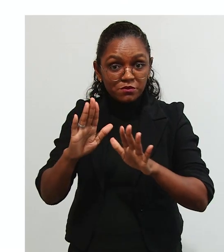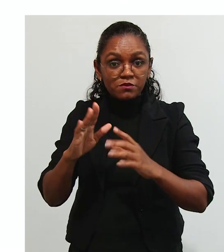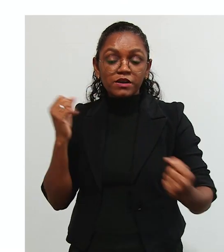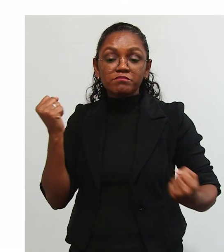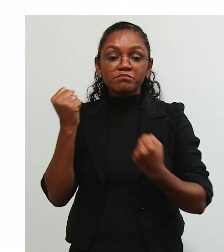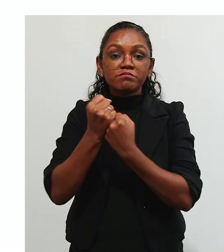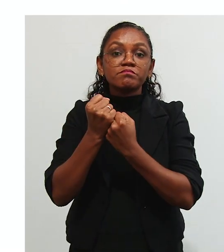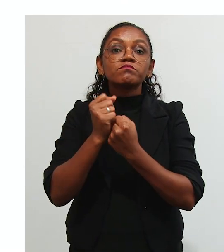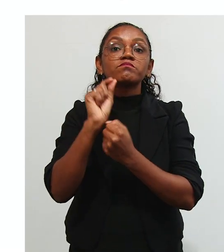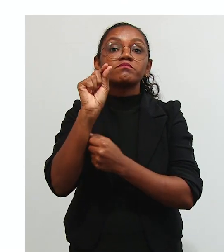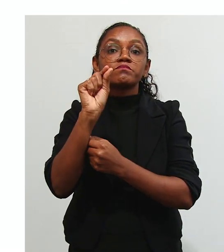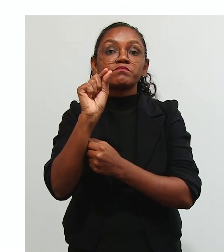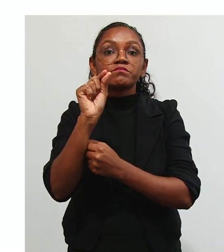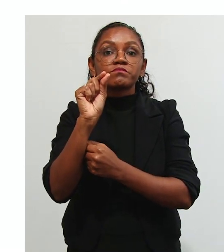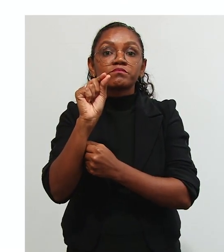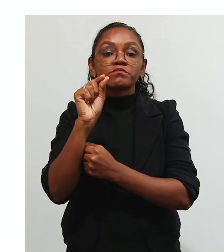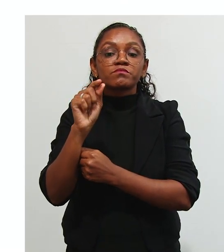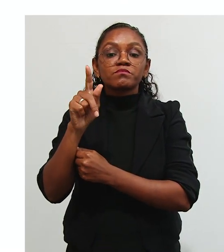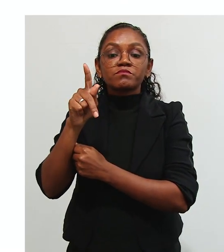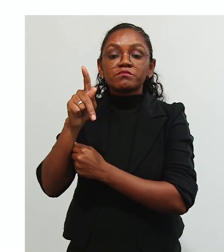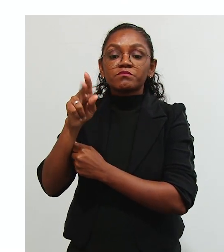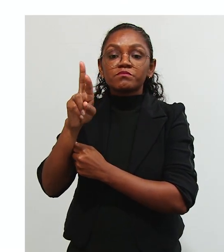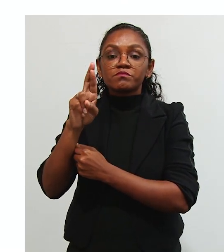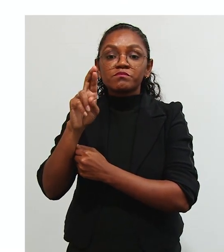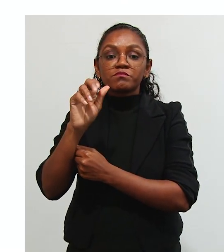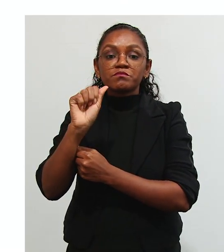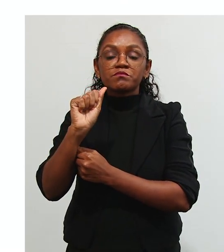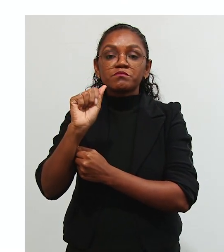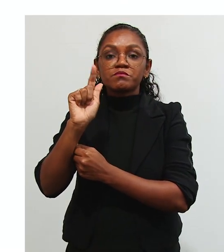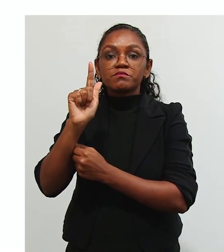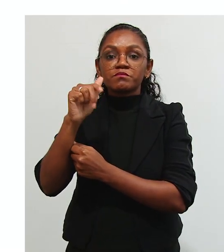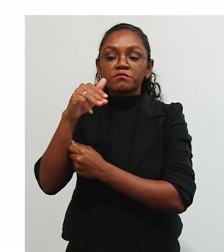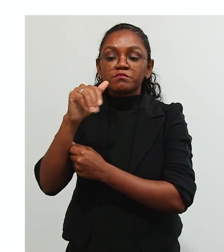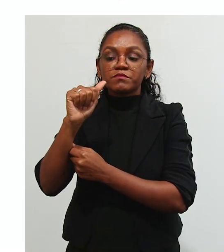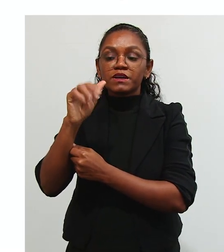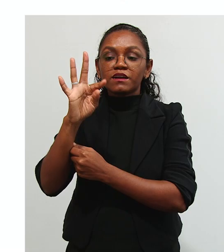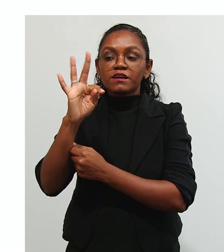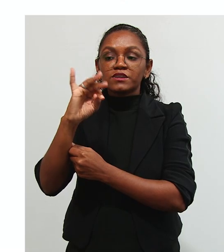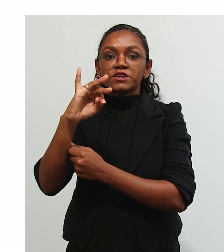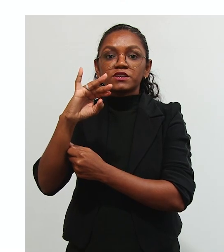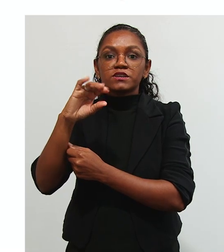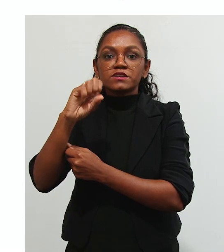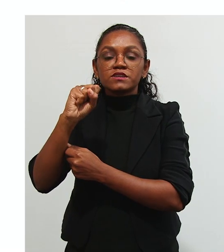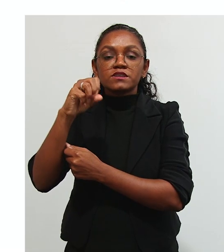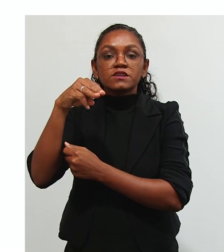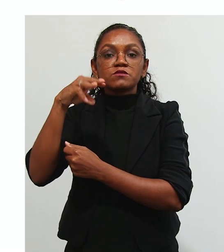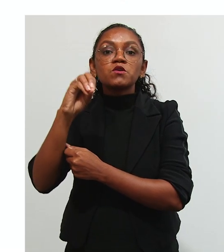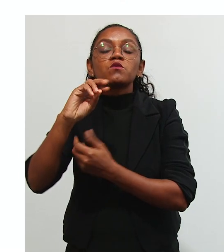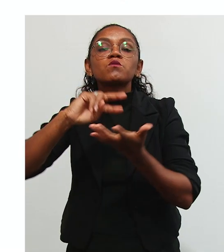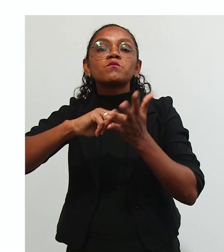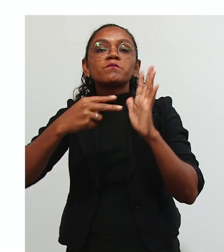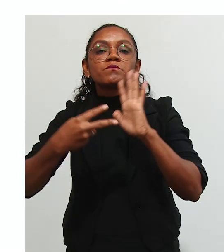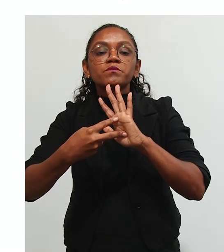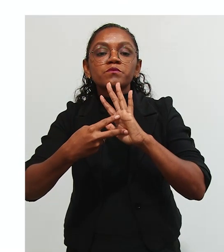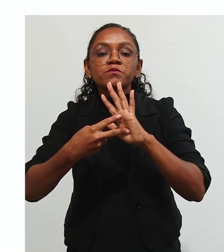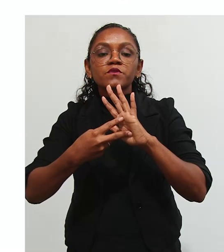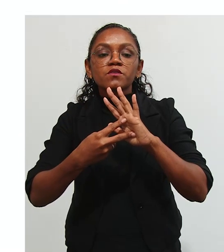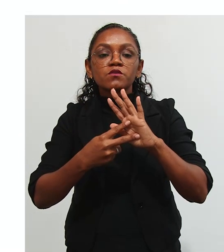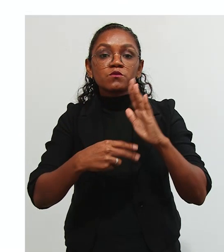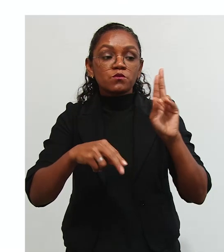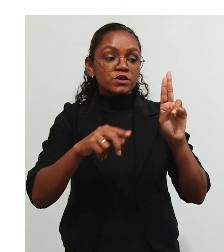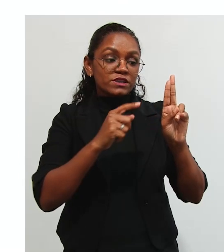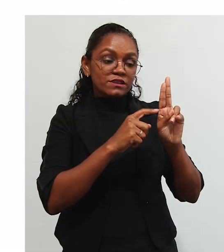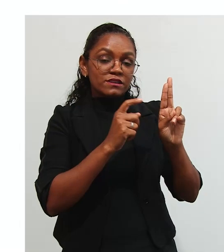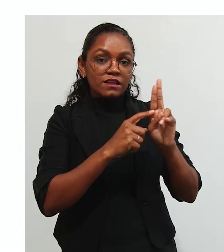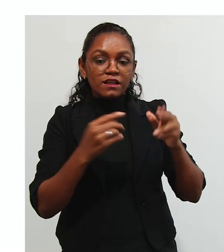ele chamou de pragmatismo, que é a unidade entre teoria e prática, e a gente vai conhecer um pouquinho sobre esses